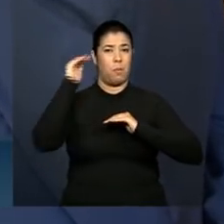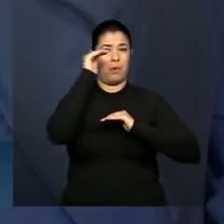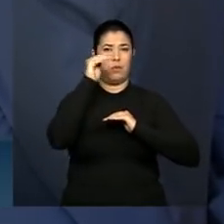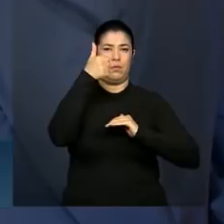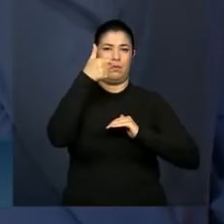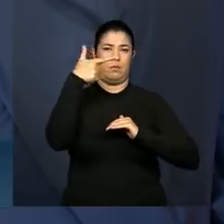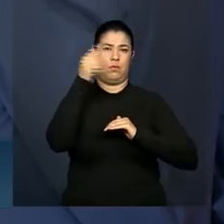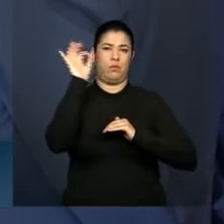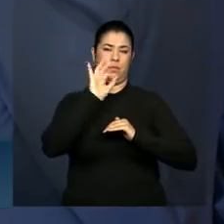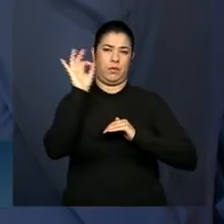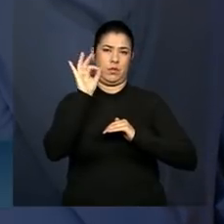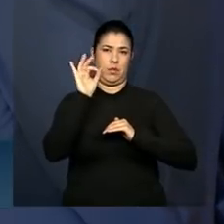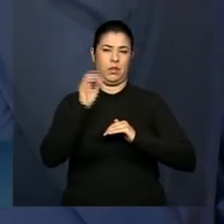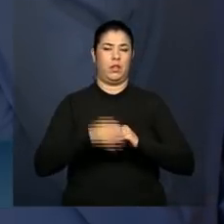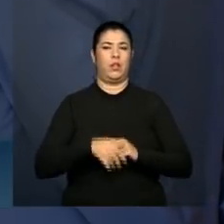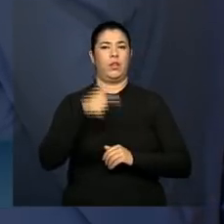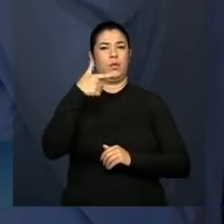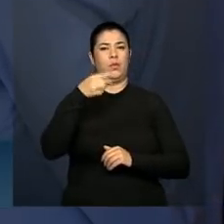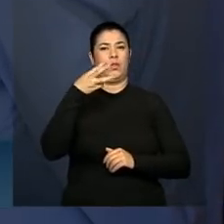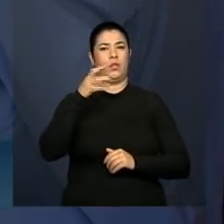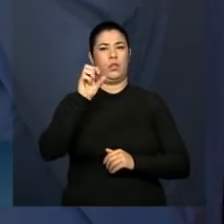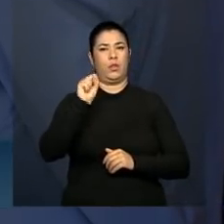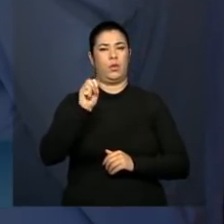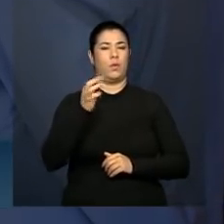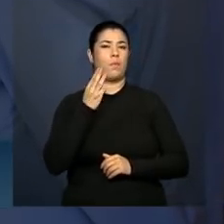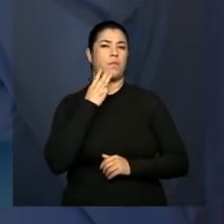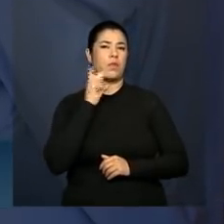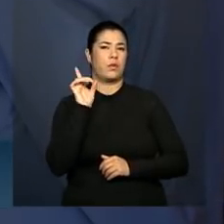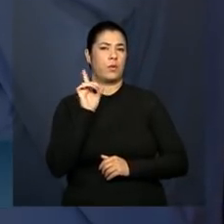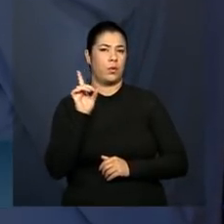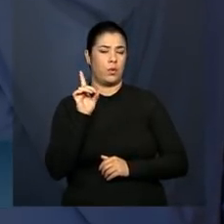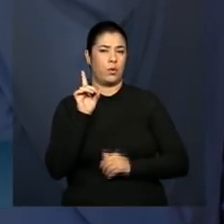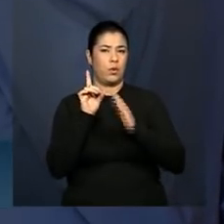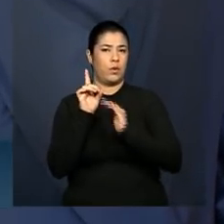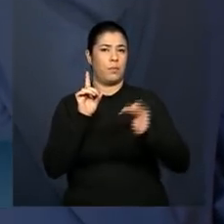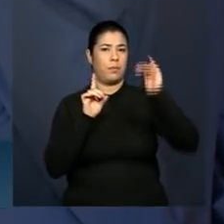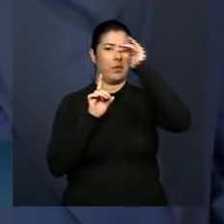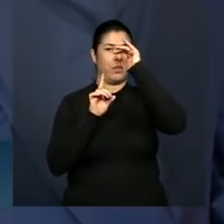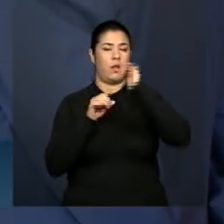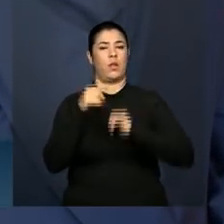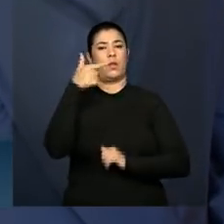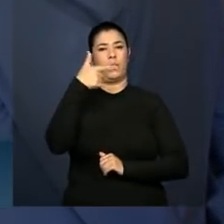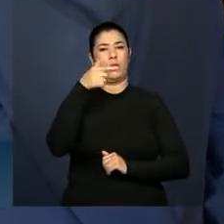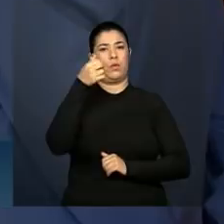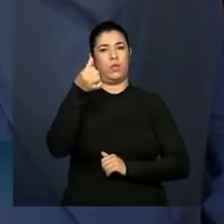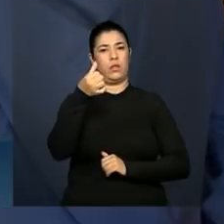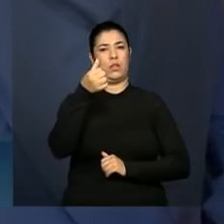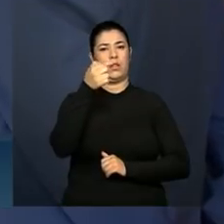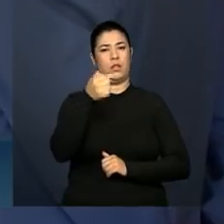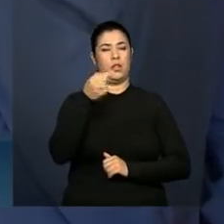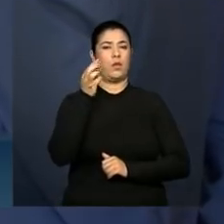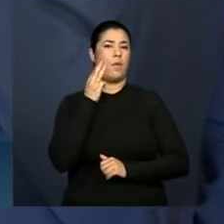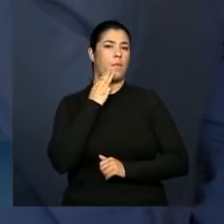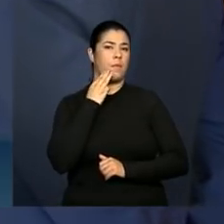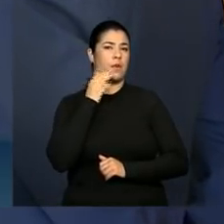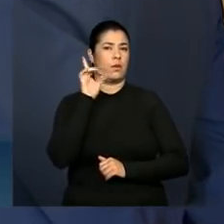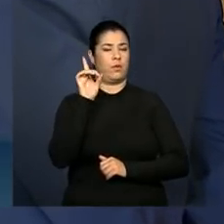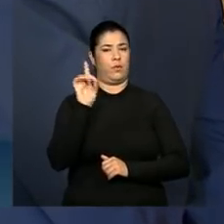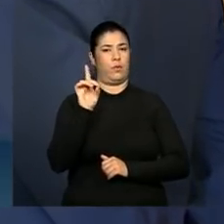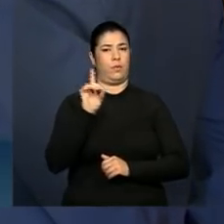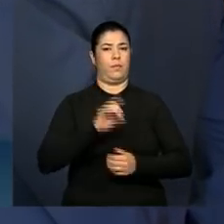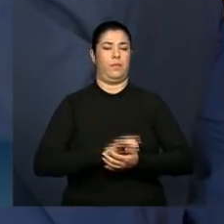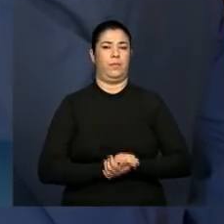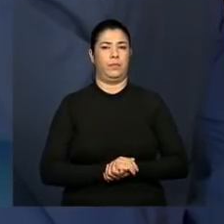12%, de 238 milhões de dólares para 267 milhões de